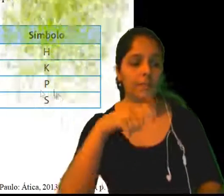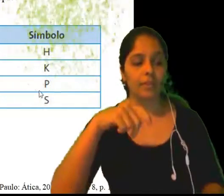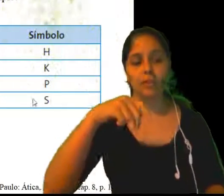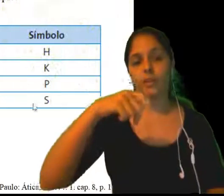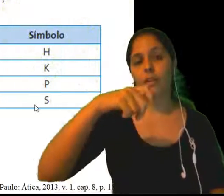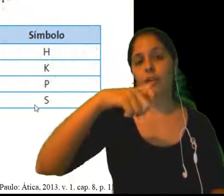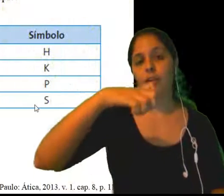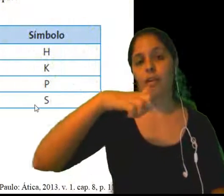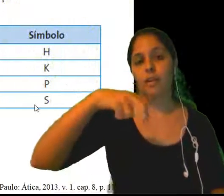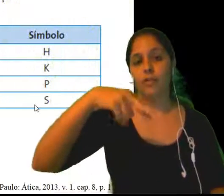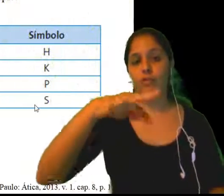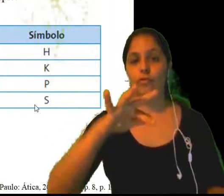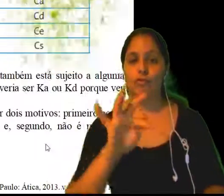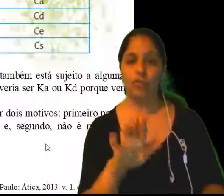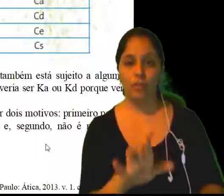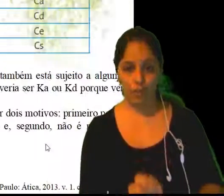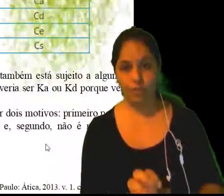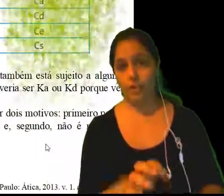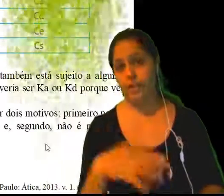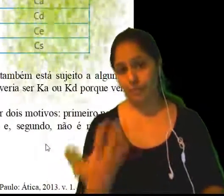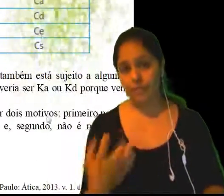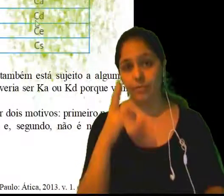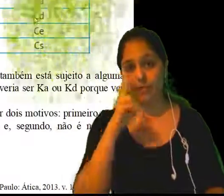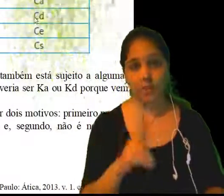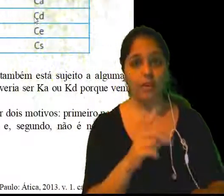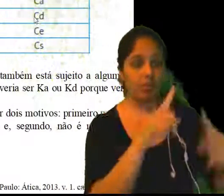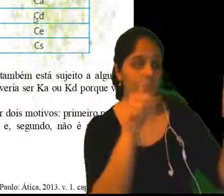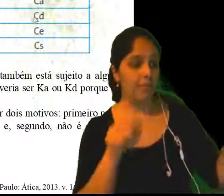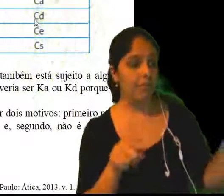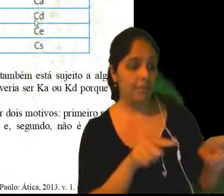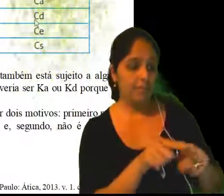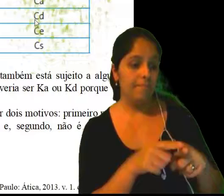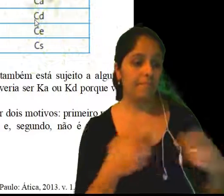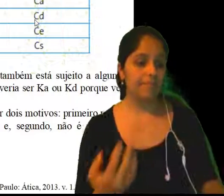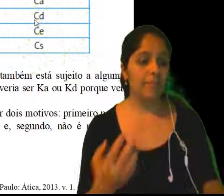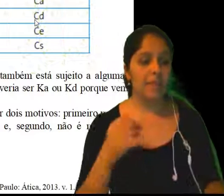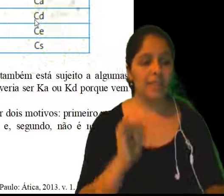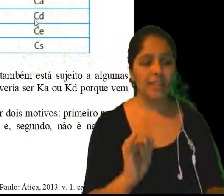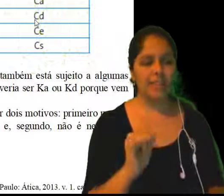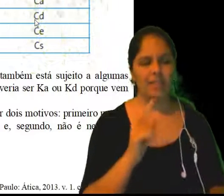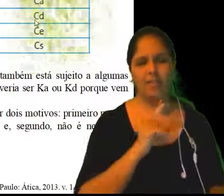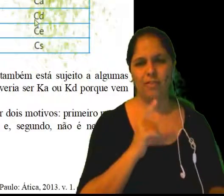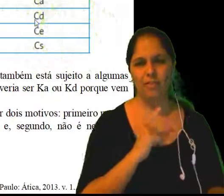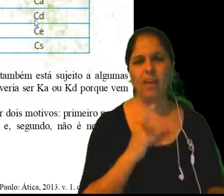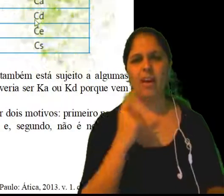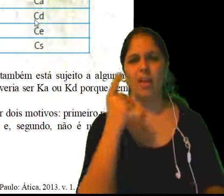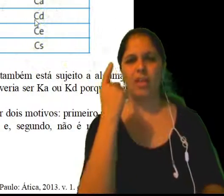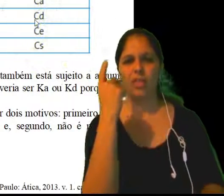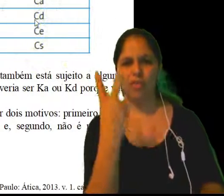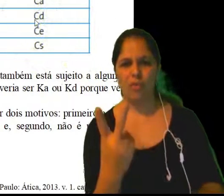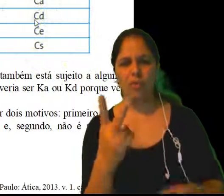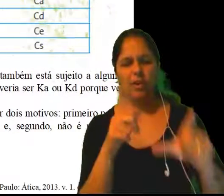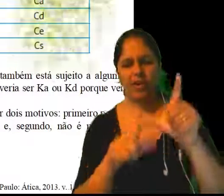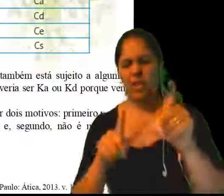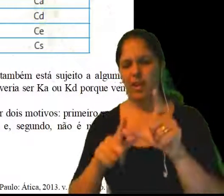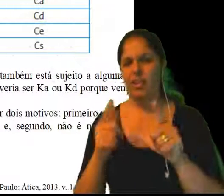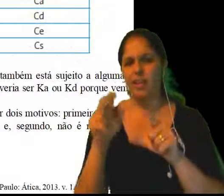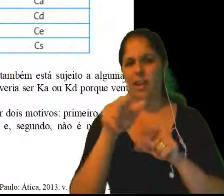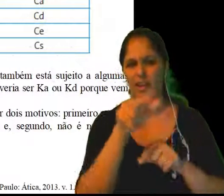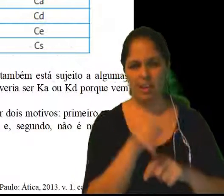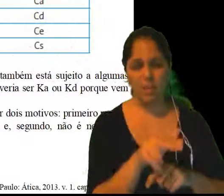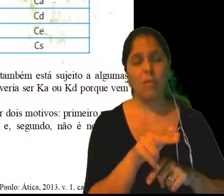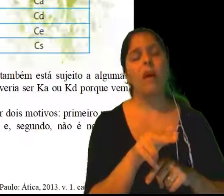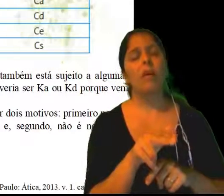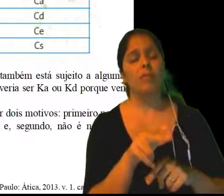o símbolo ficou como S. Caso dois ou mais elementos tenham o nome iniciado pela mesma letra,